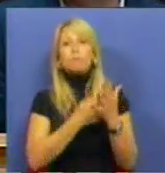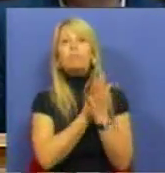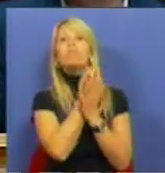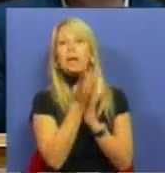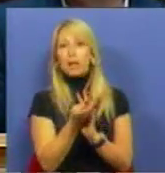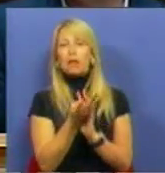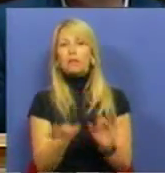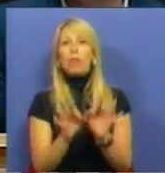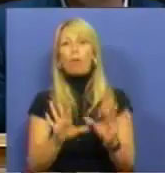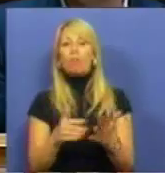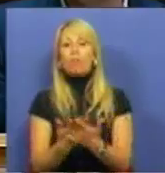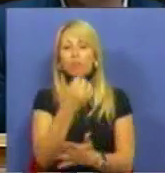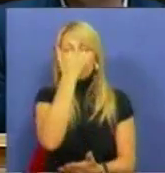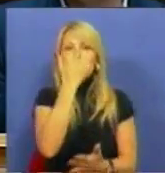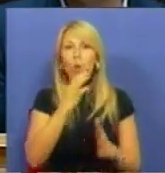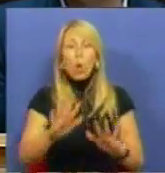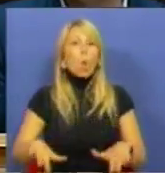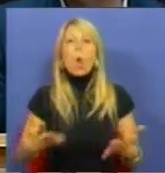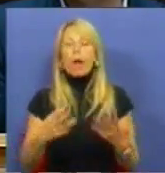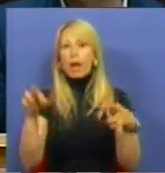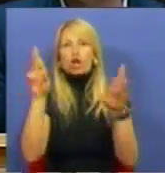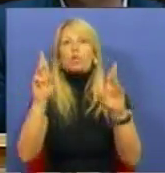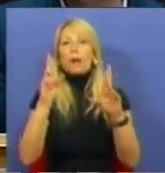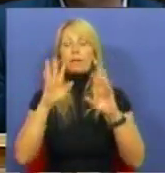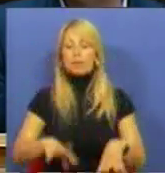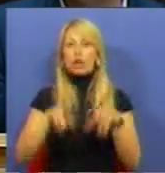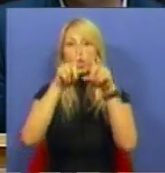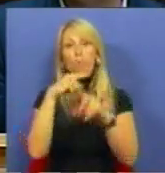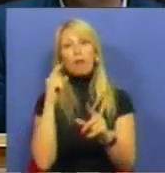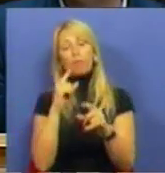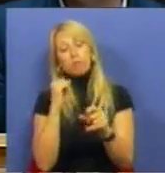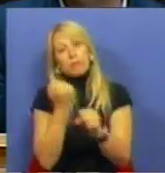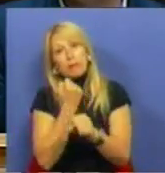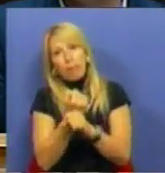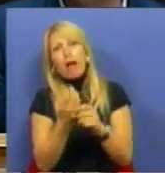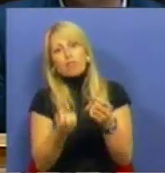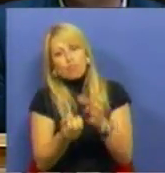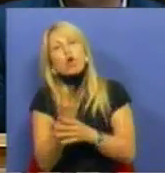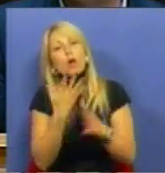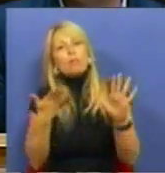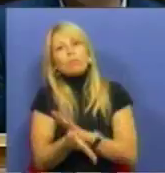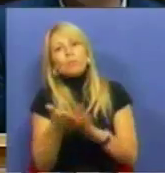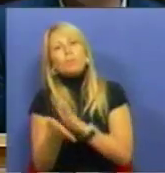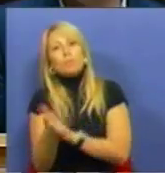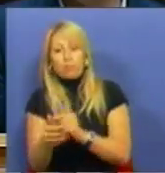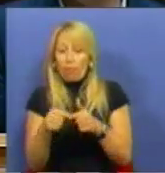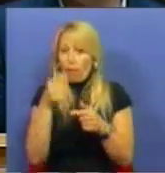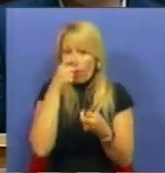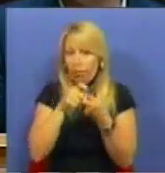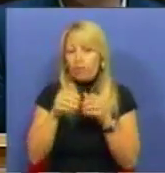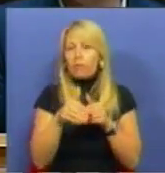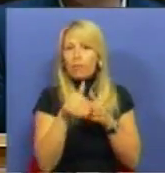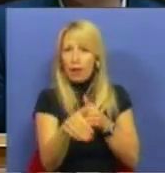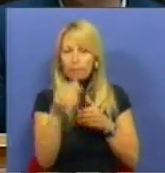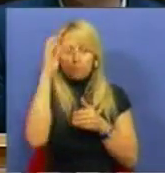tiram o tapete a qualquer esperança de crescimento e criação de emprego no curto e médio prazo.